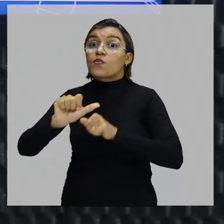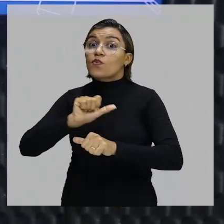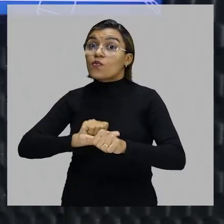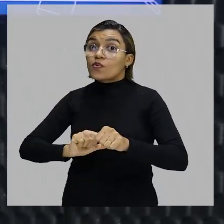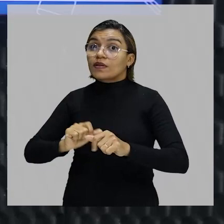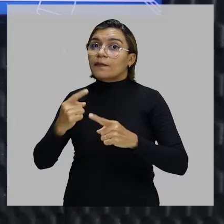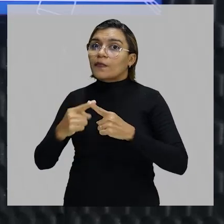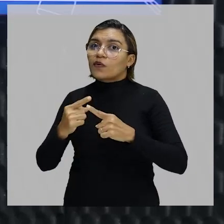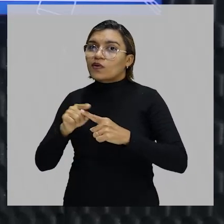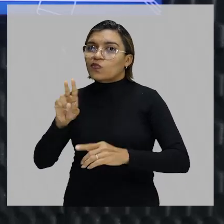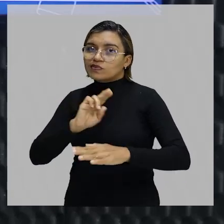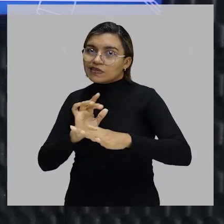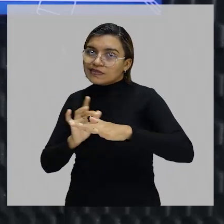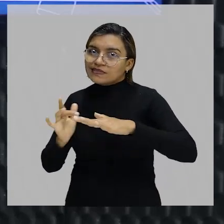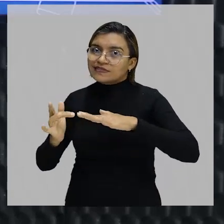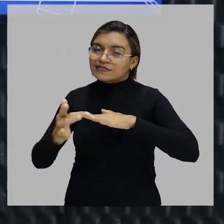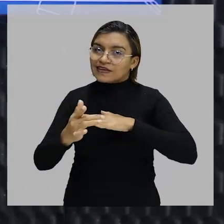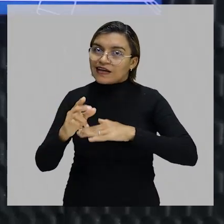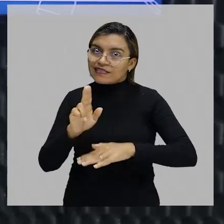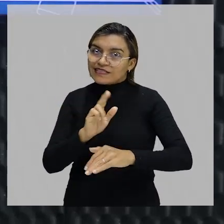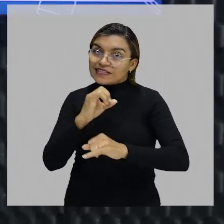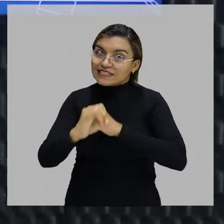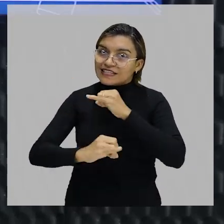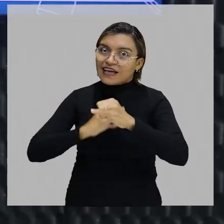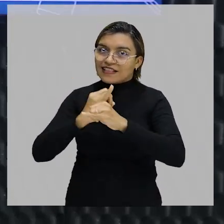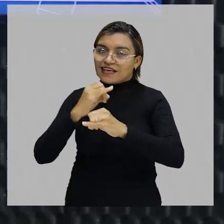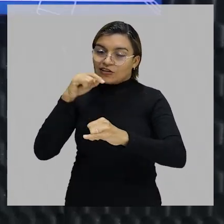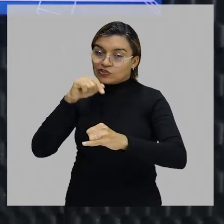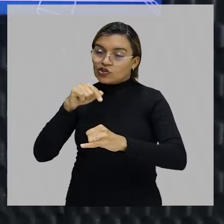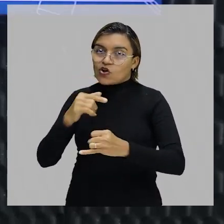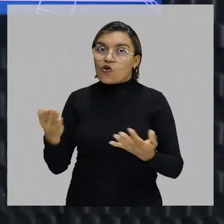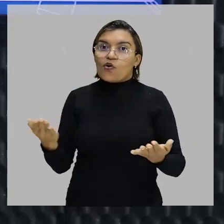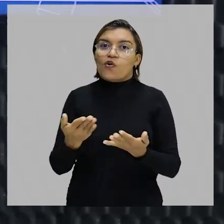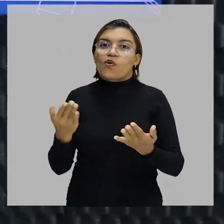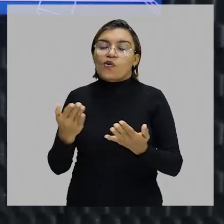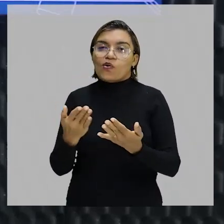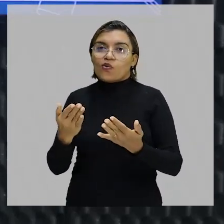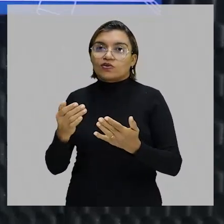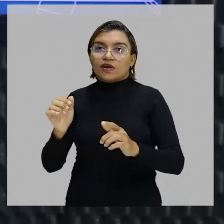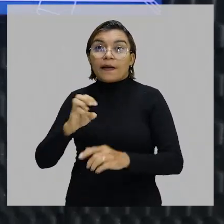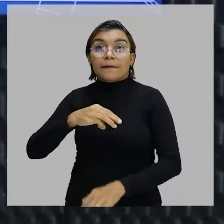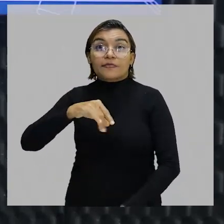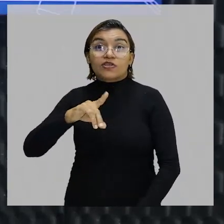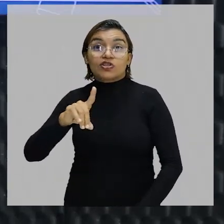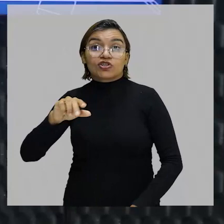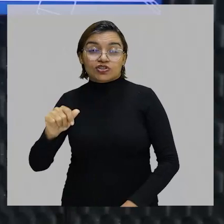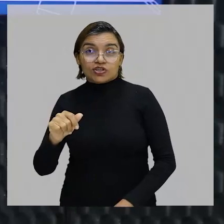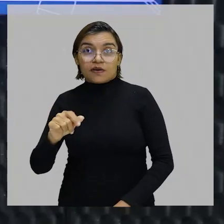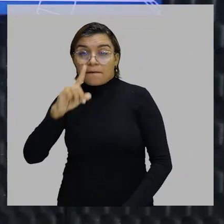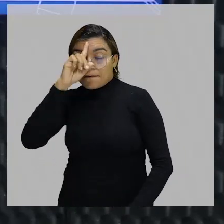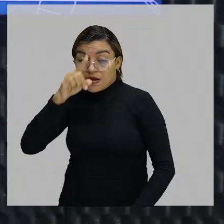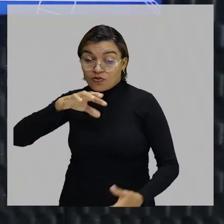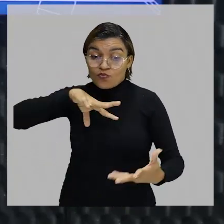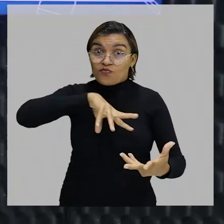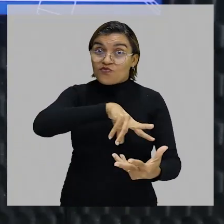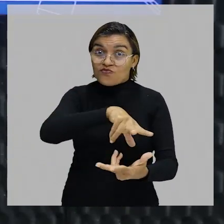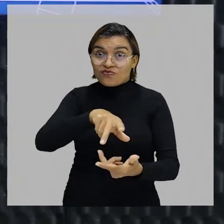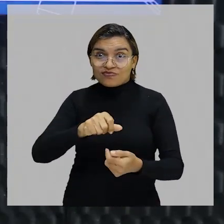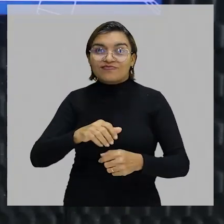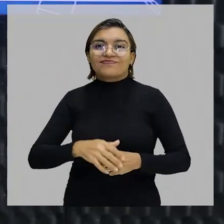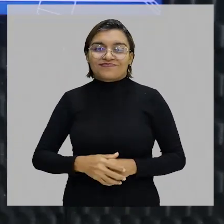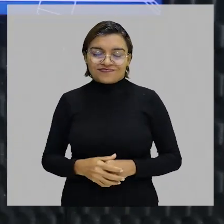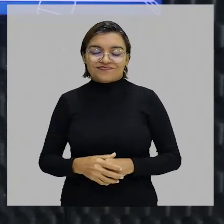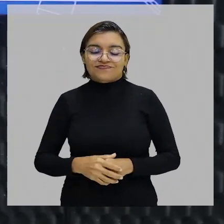outros valores. Preste atenção que a internet hoje é uma das mídias que é a mídia que manda no mundo, certo?